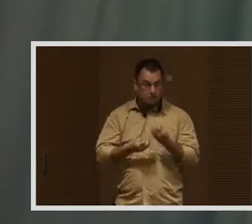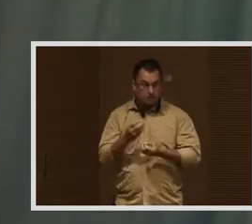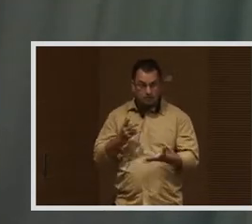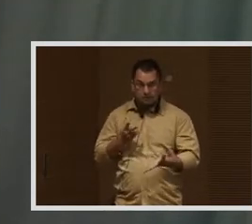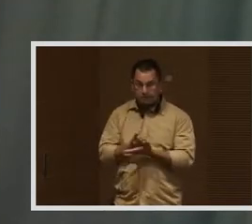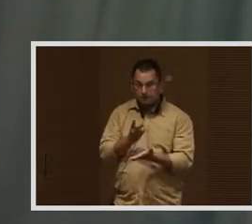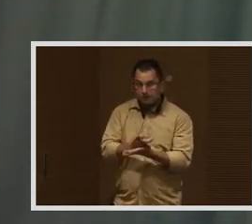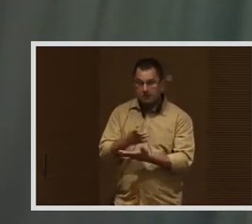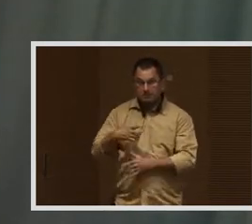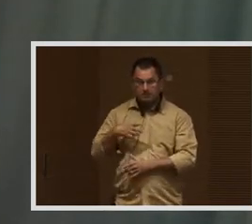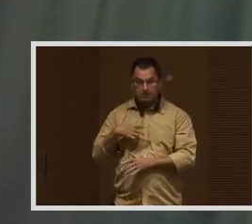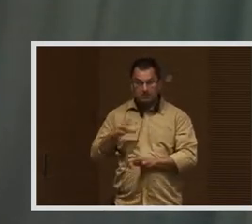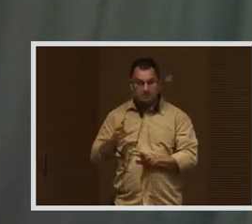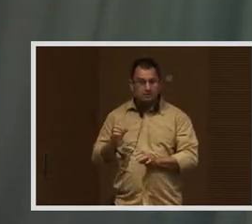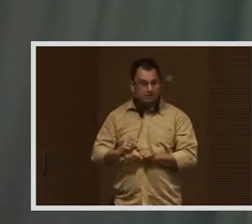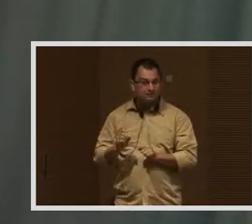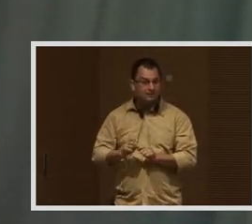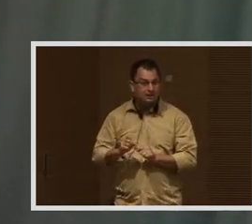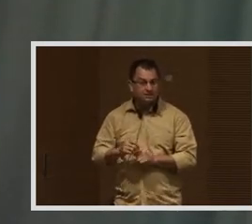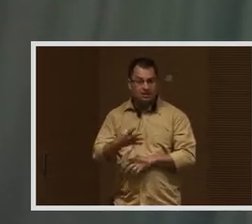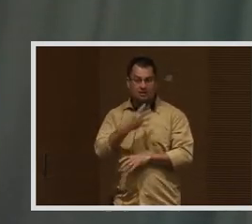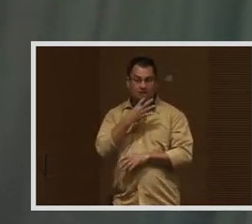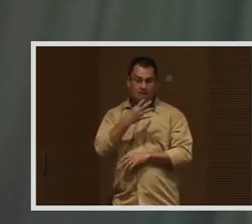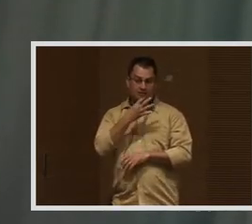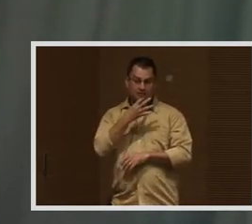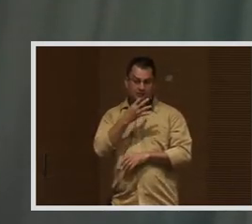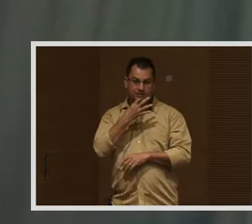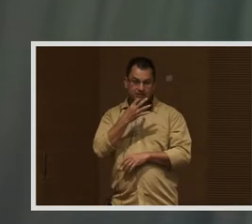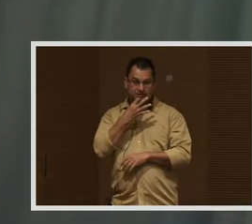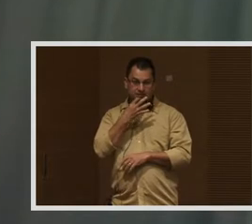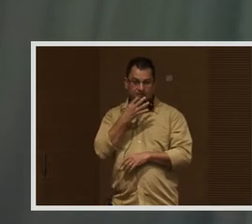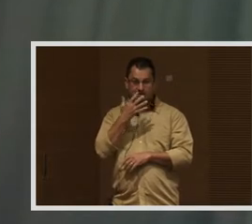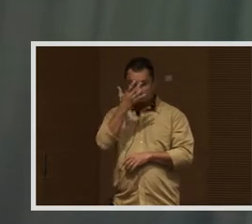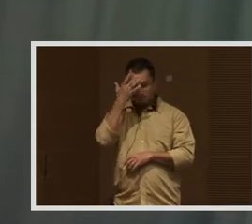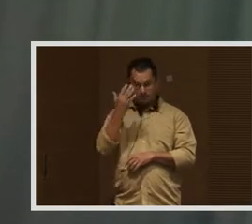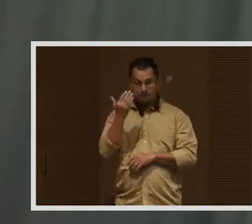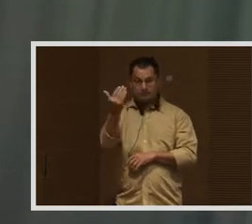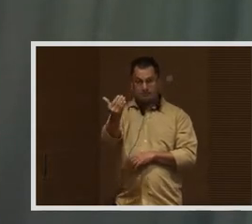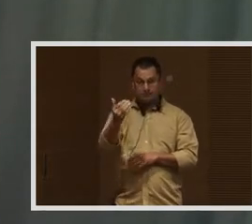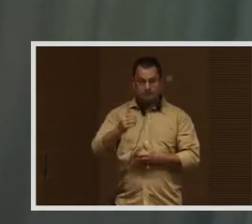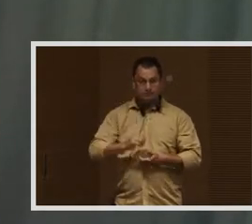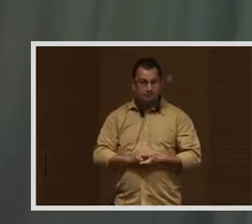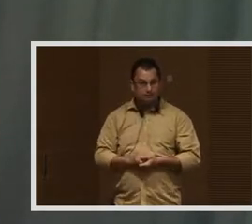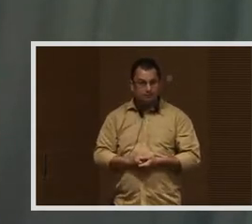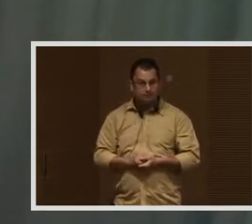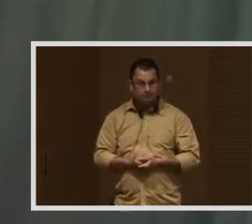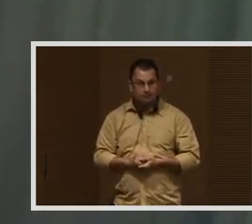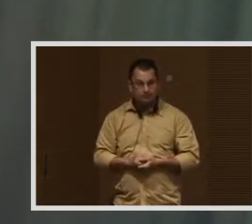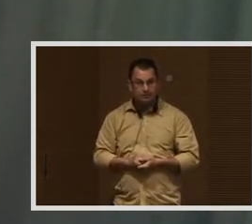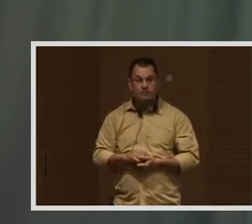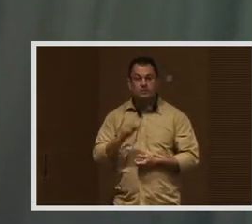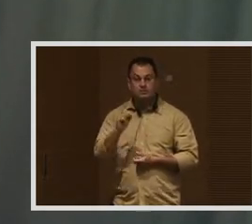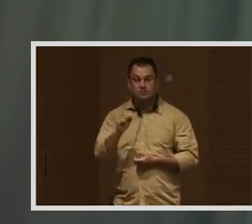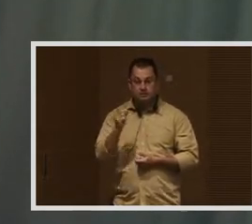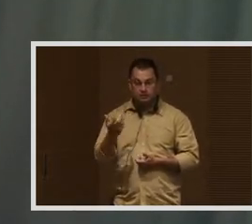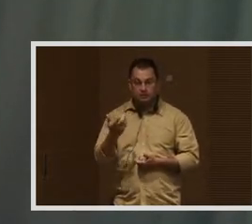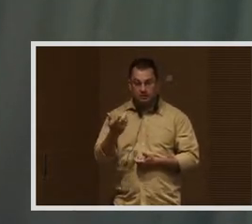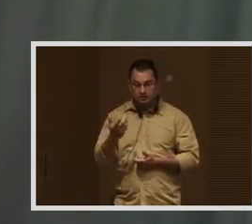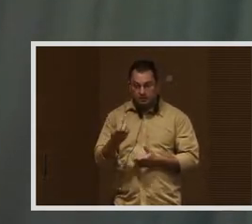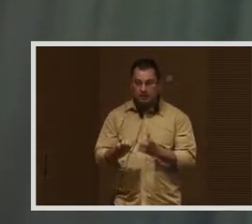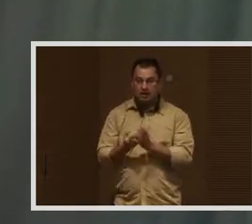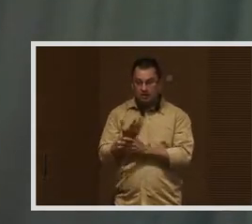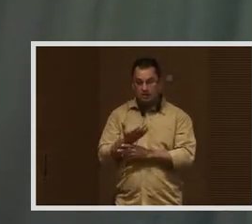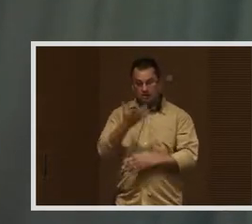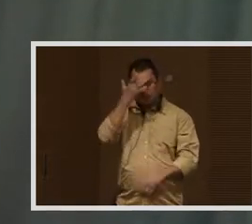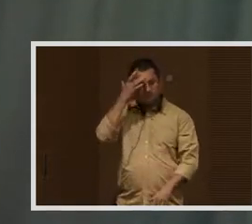temos que fazer, a conhecer quem está à nossa frente. Que matéria constitui essas pessoas e